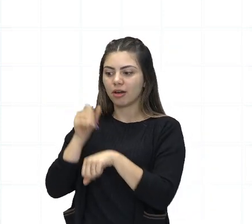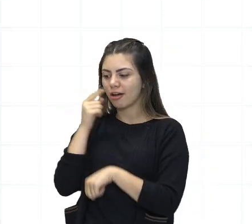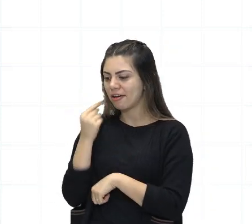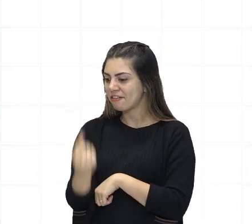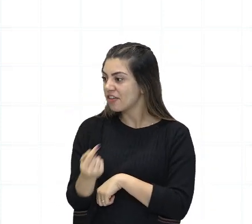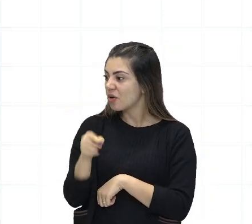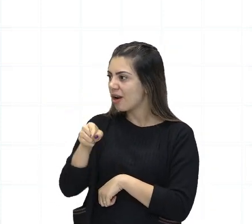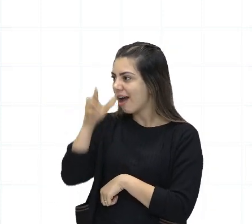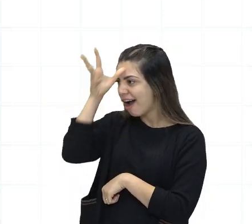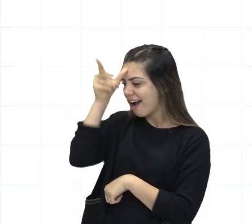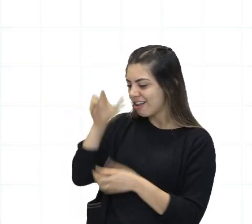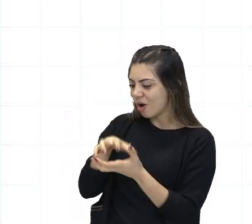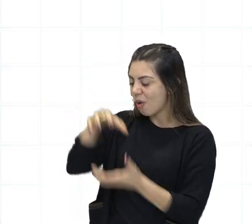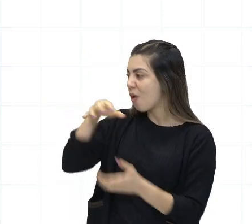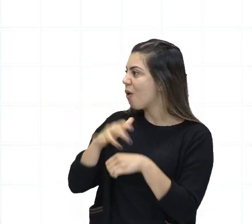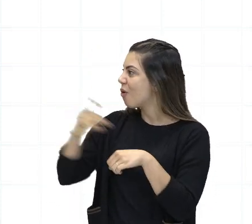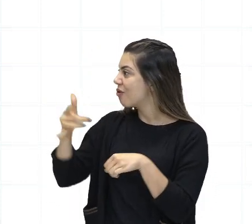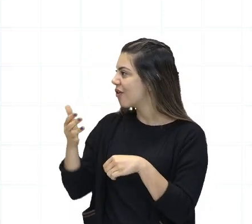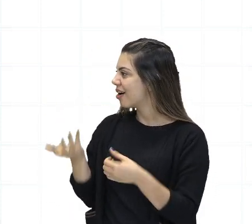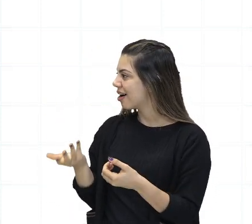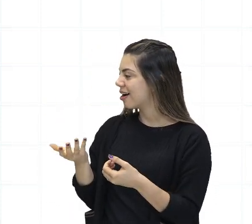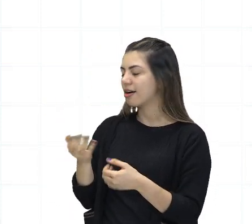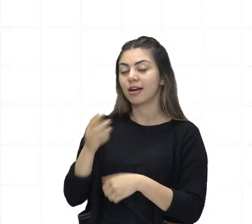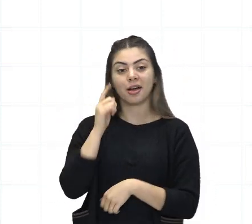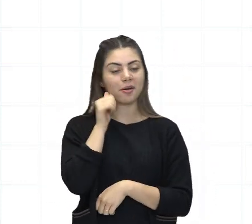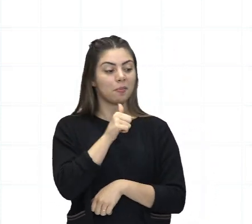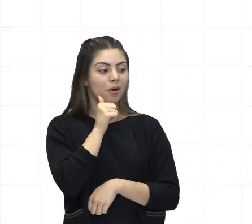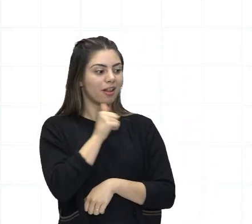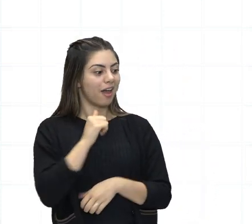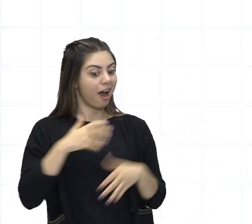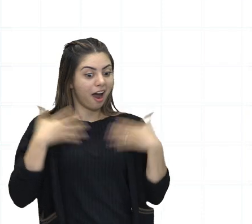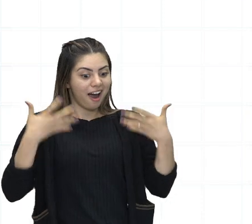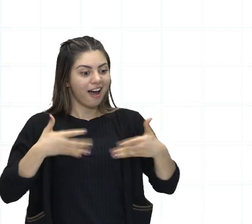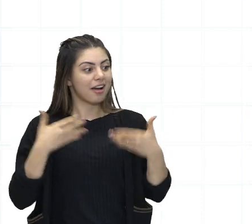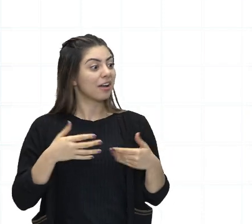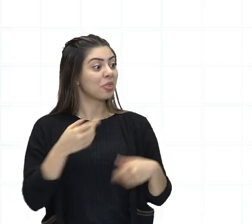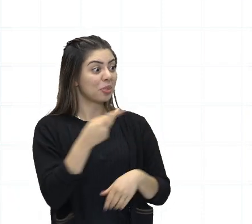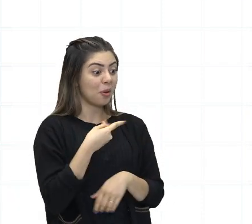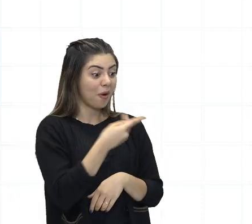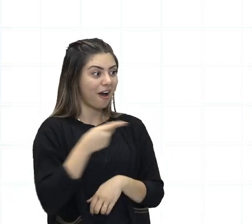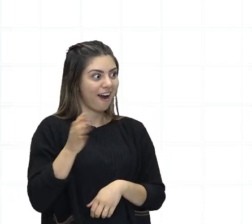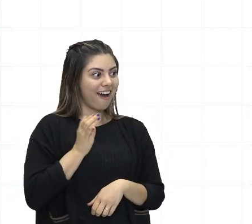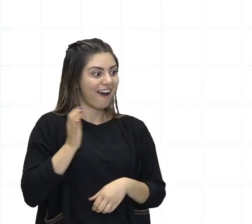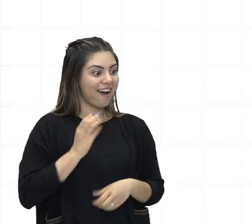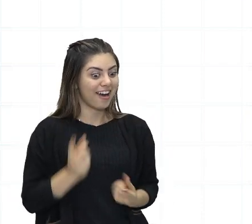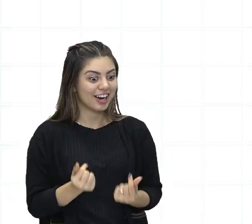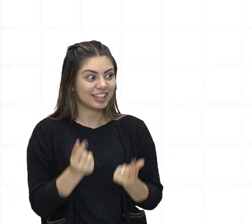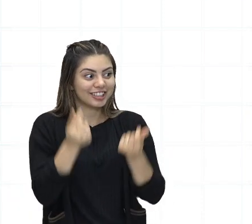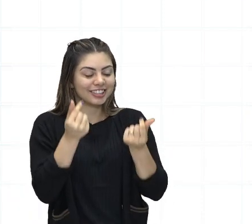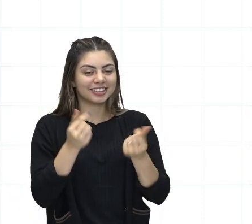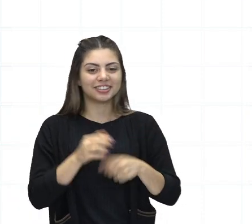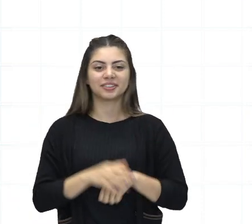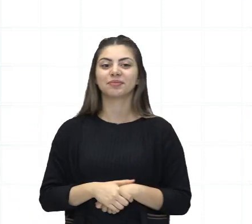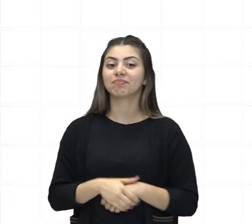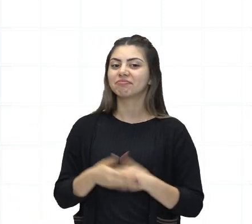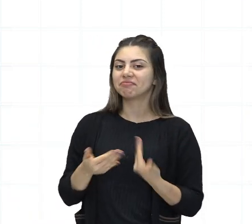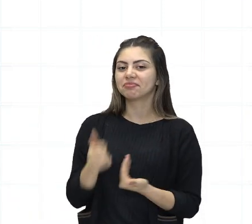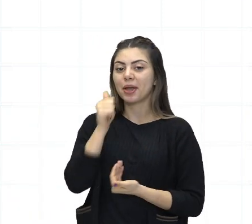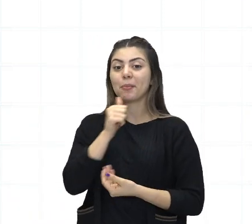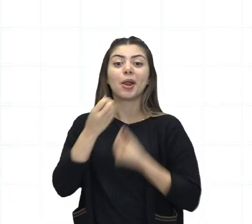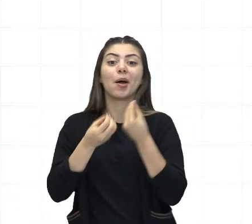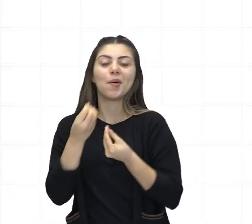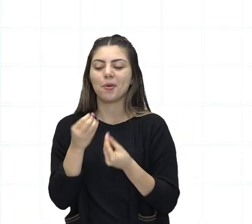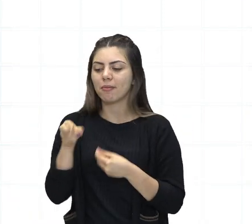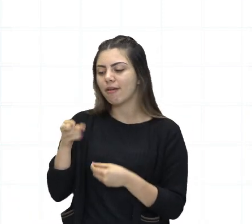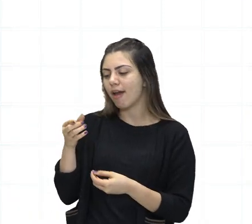ovo que a galinha botou. A mulher ficou contente. Vamos ficar ricos! E a mulher começou a